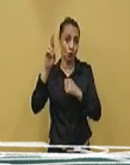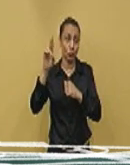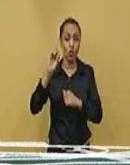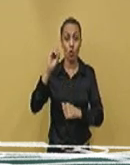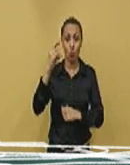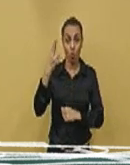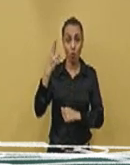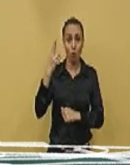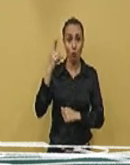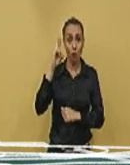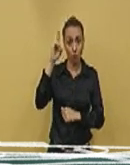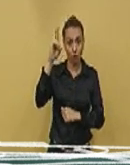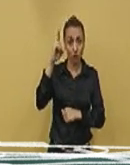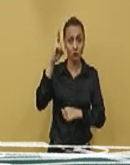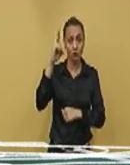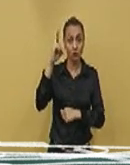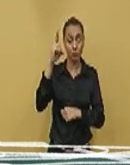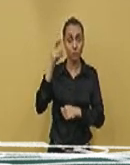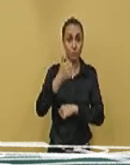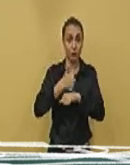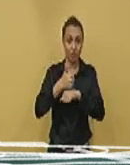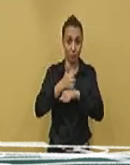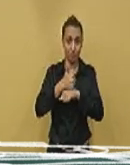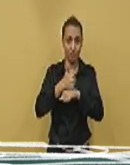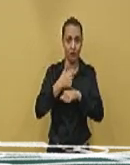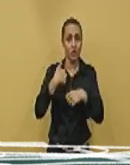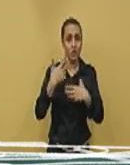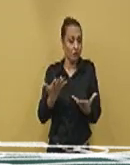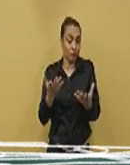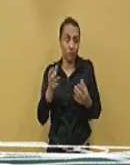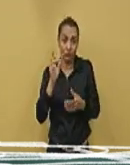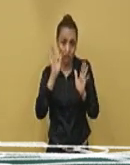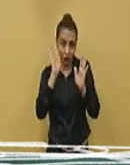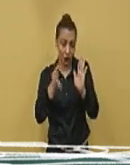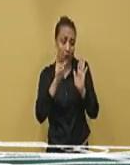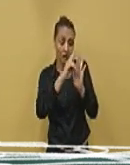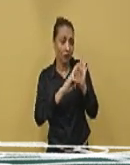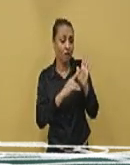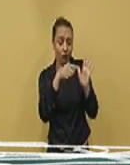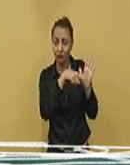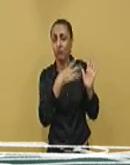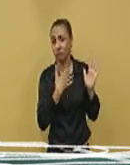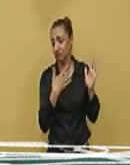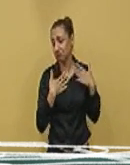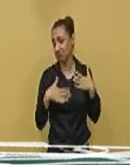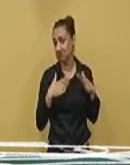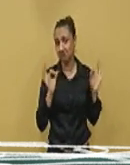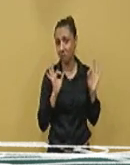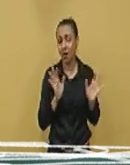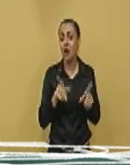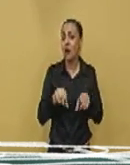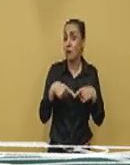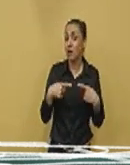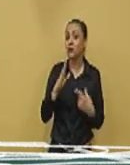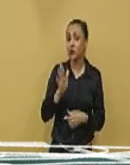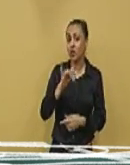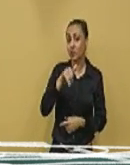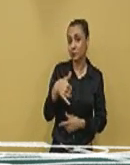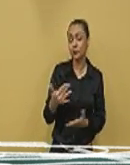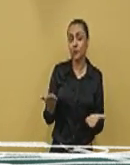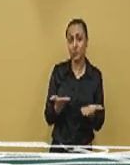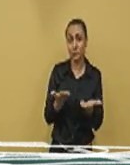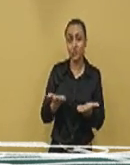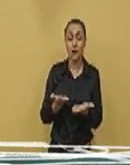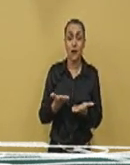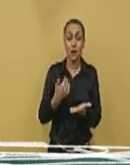né? Associado, enfim, está lá no regulamento, com muita tranquilidade. Mas já que o senhor me deu essa oportunidade,